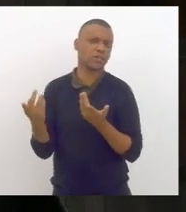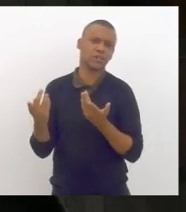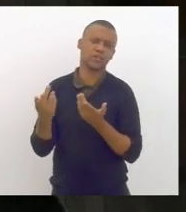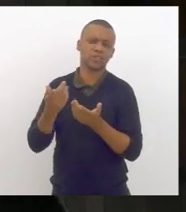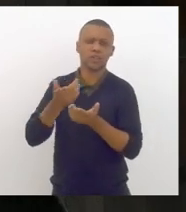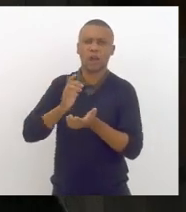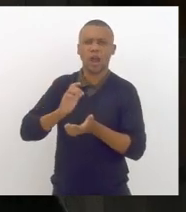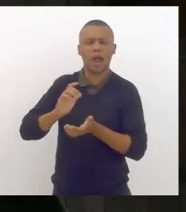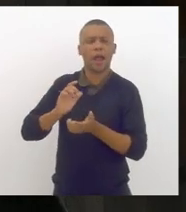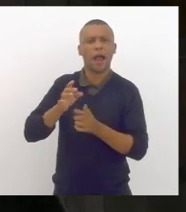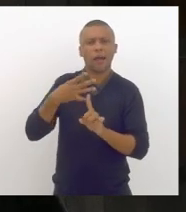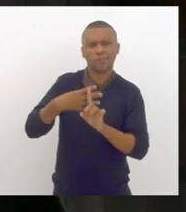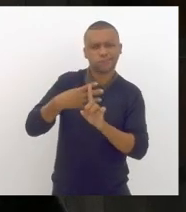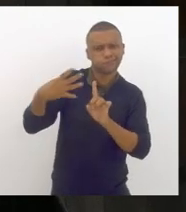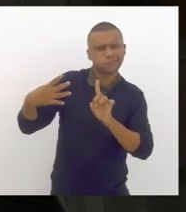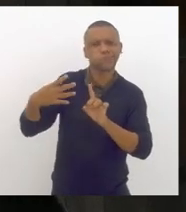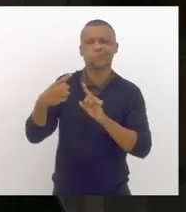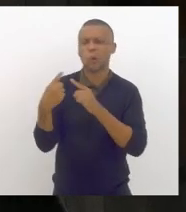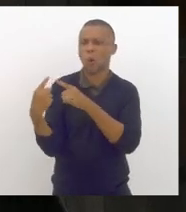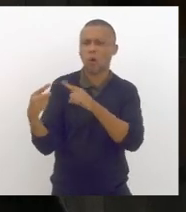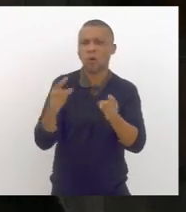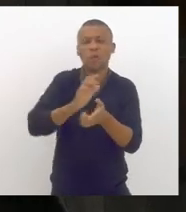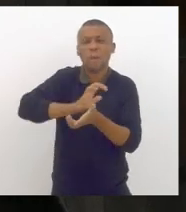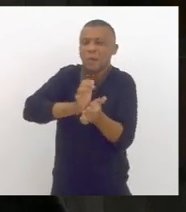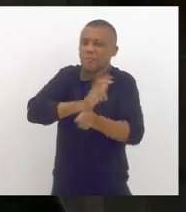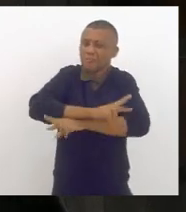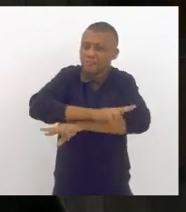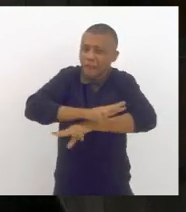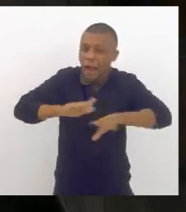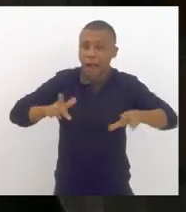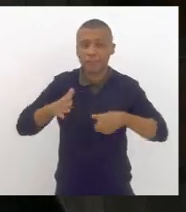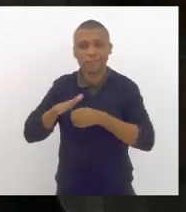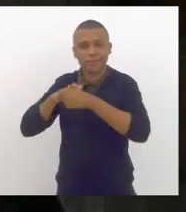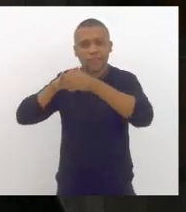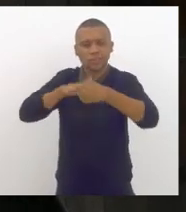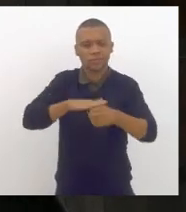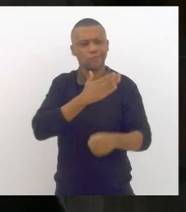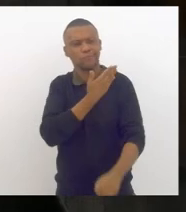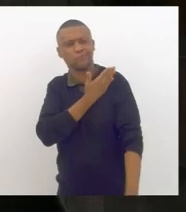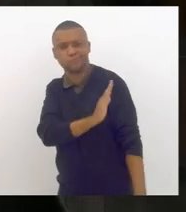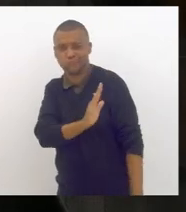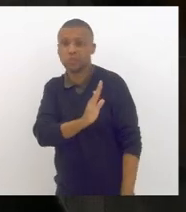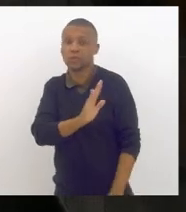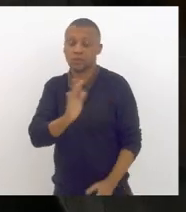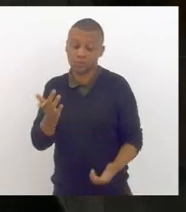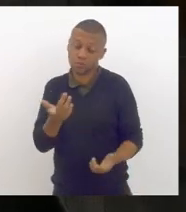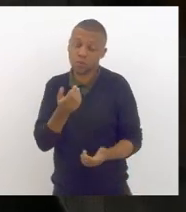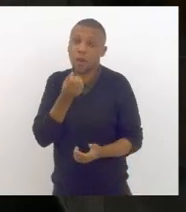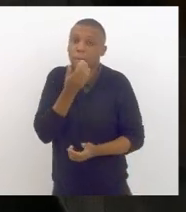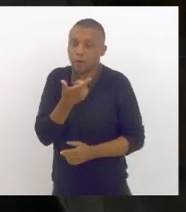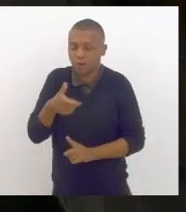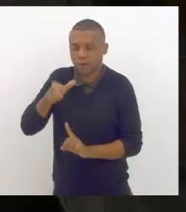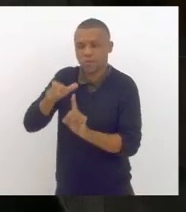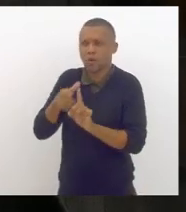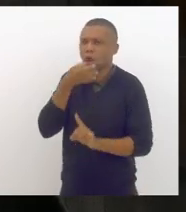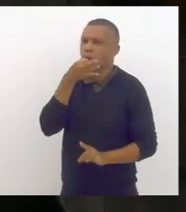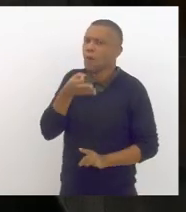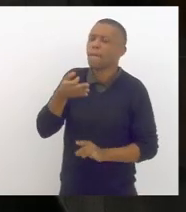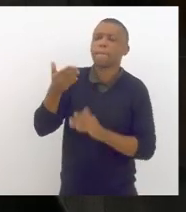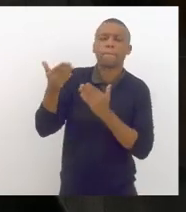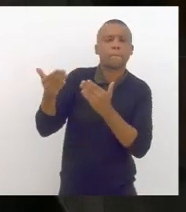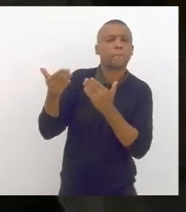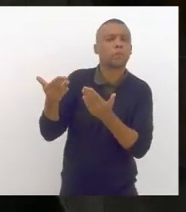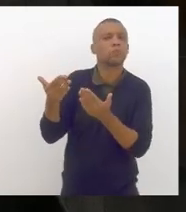o racismo de modo geral Então os preconceitos EA discriminação de modo geral isso merece um questionamento né usar